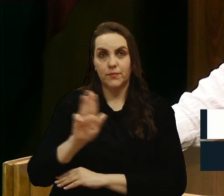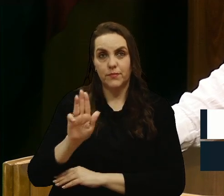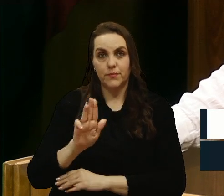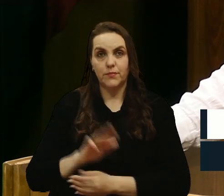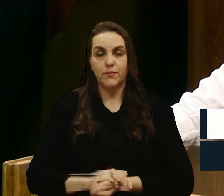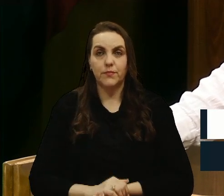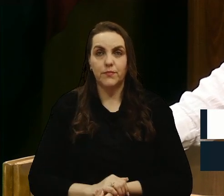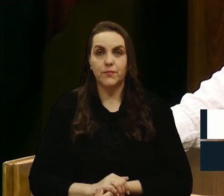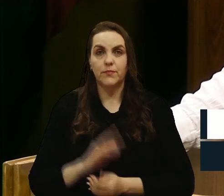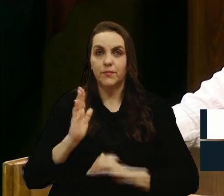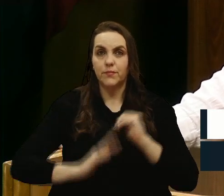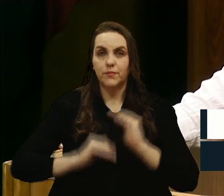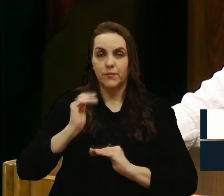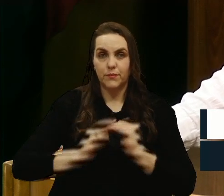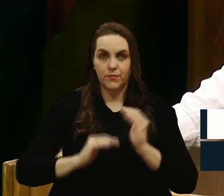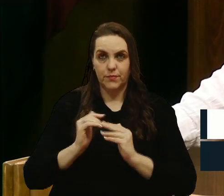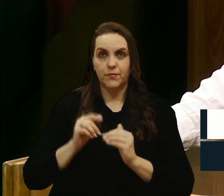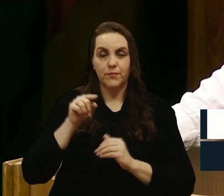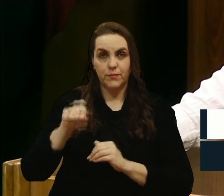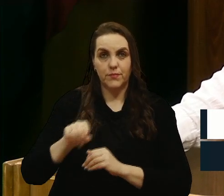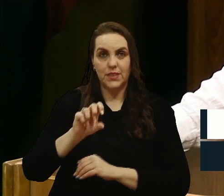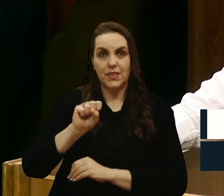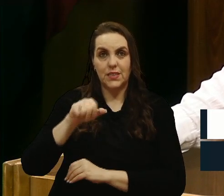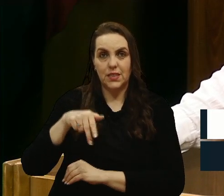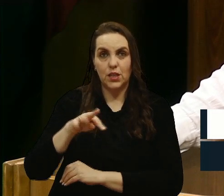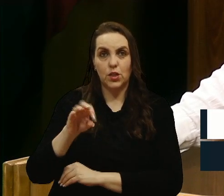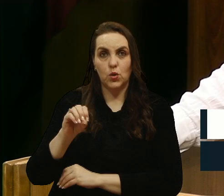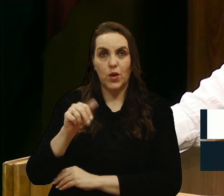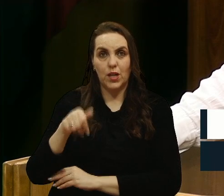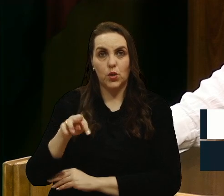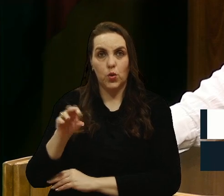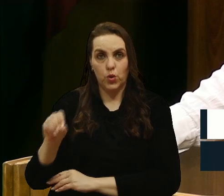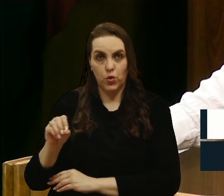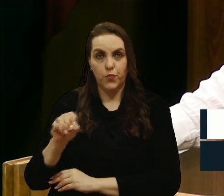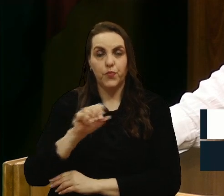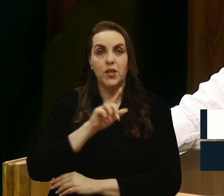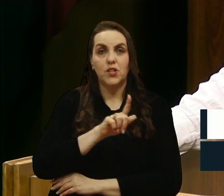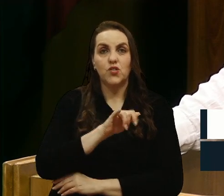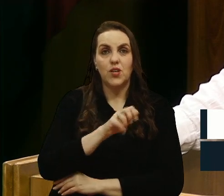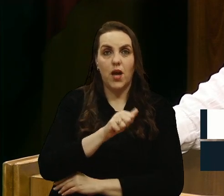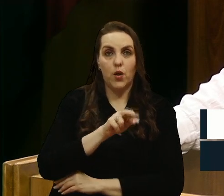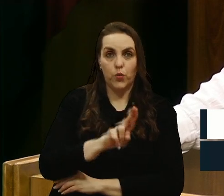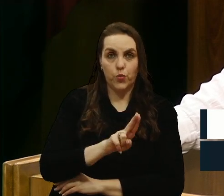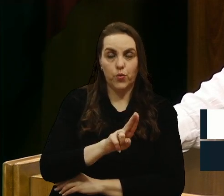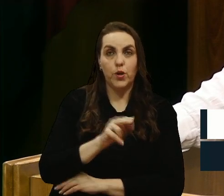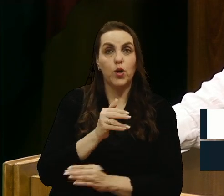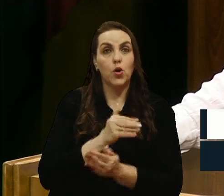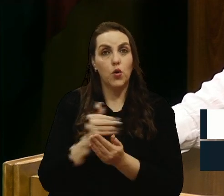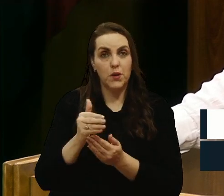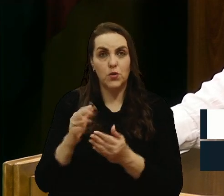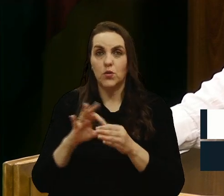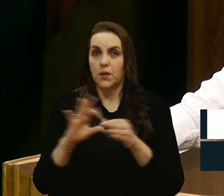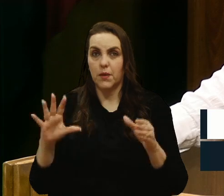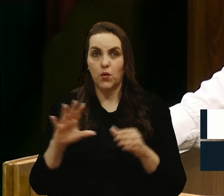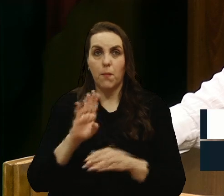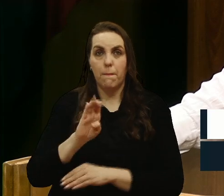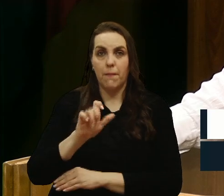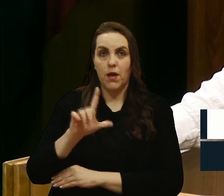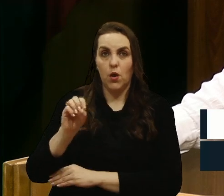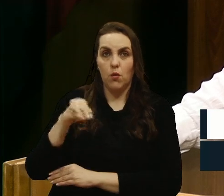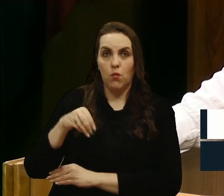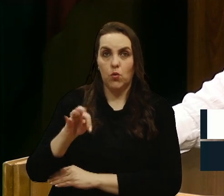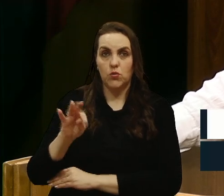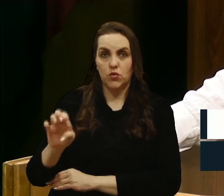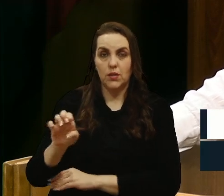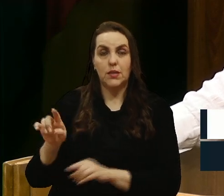que construiu Santo Antônio, Giraú, iniciou e licenciou Belo Monte e fez